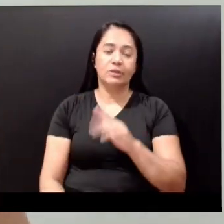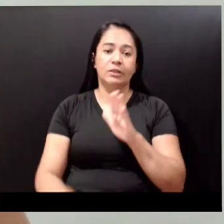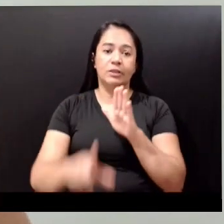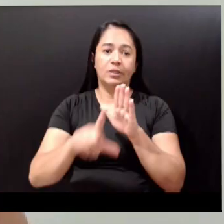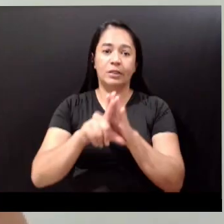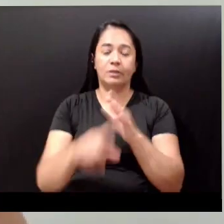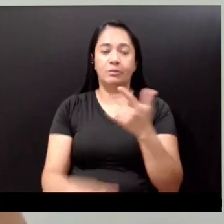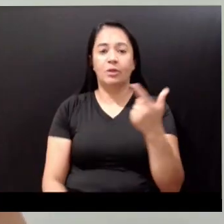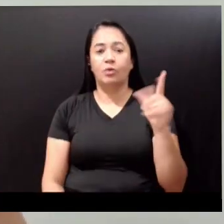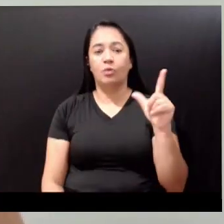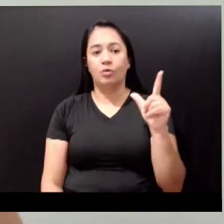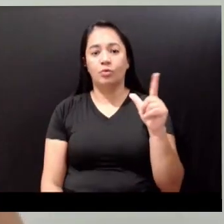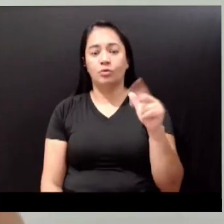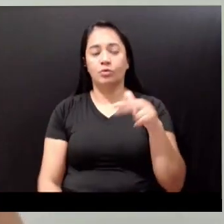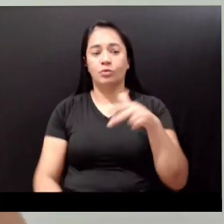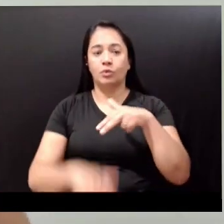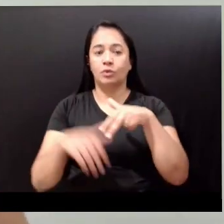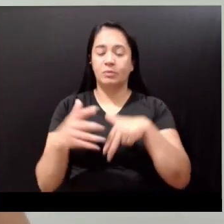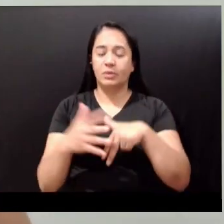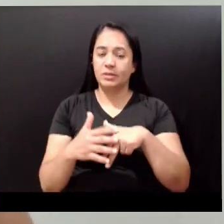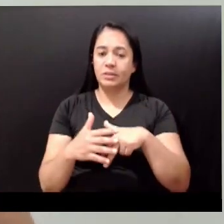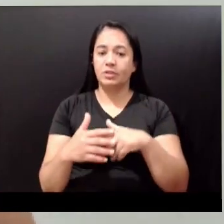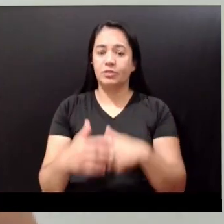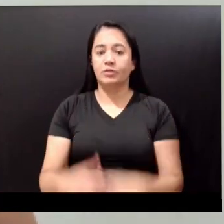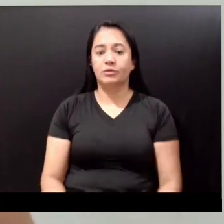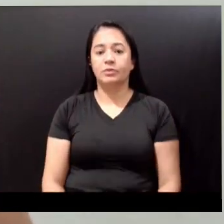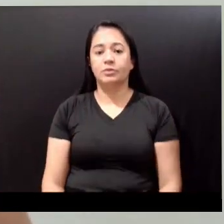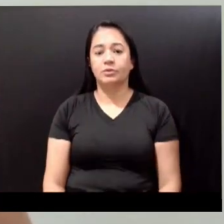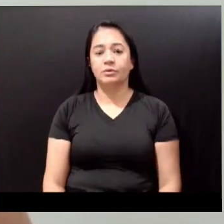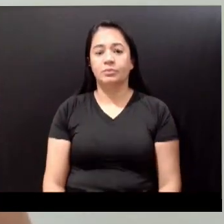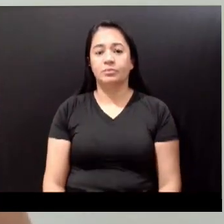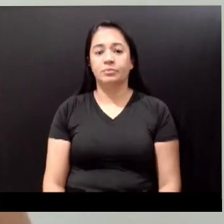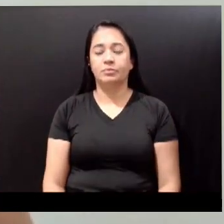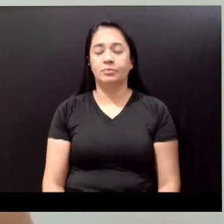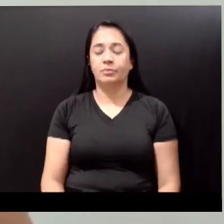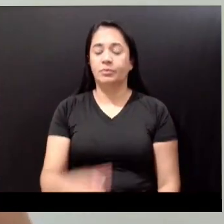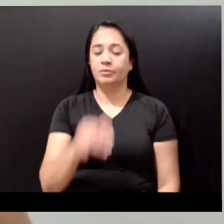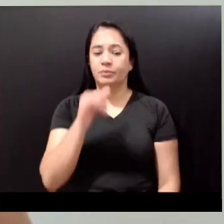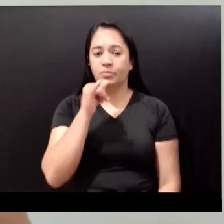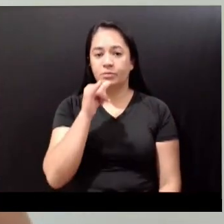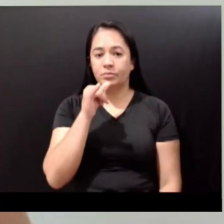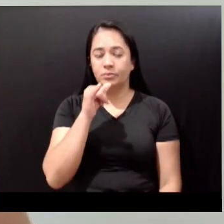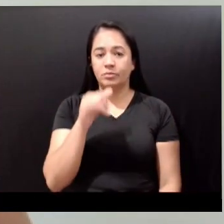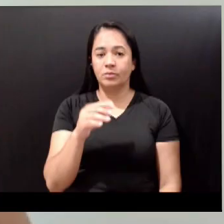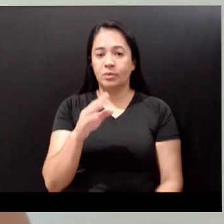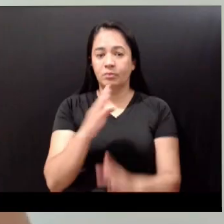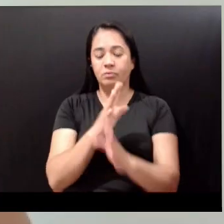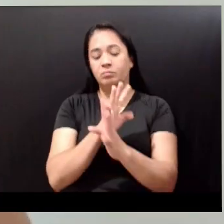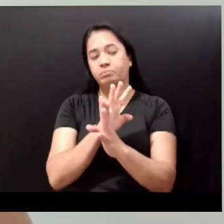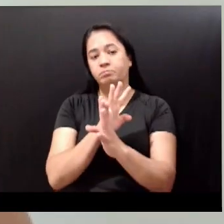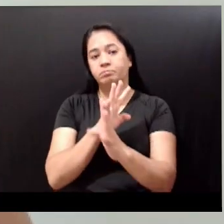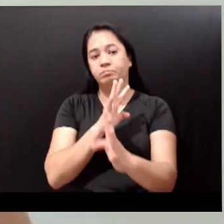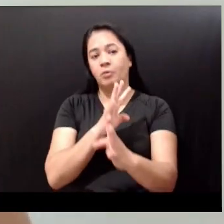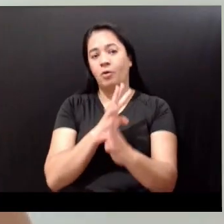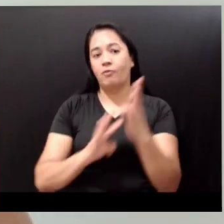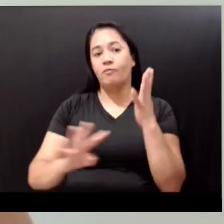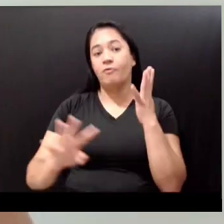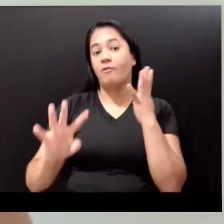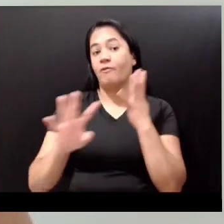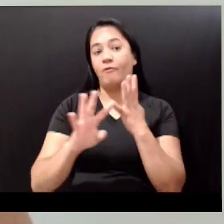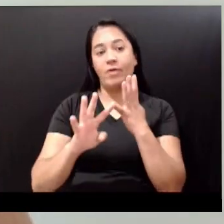existem em lei para outros pacientes com deficiências. Então, por exemplo, a prioridade